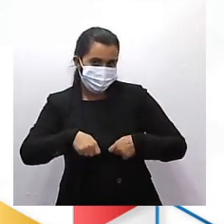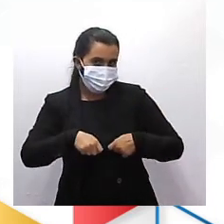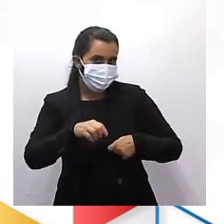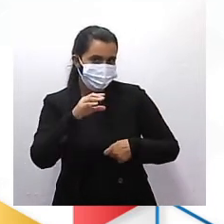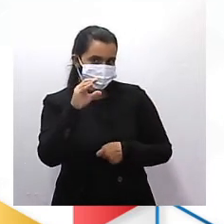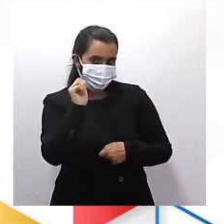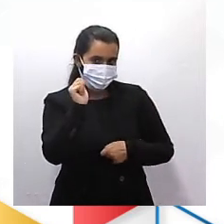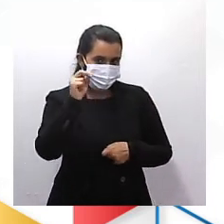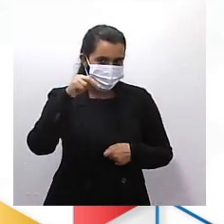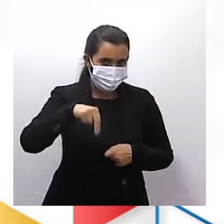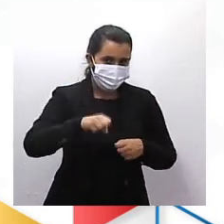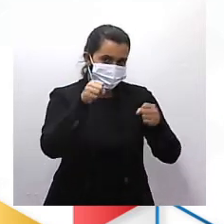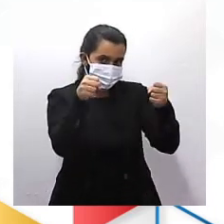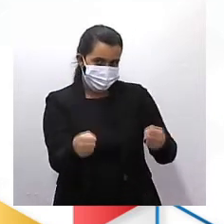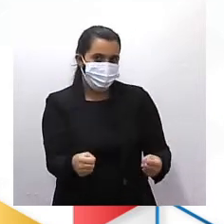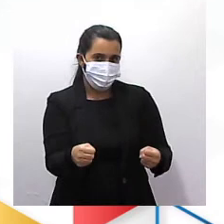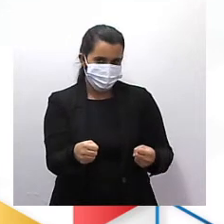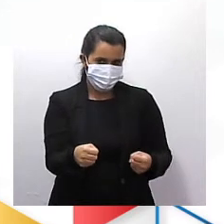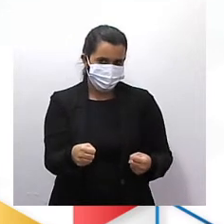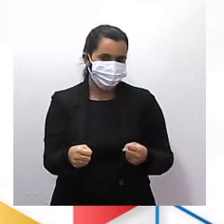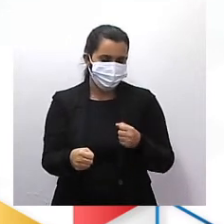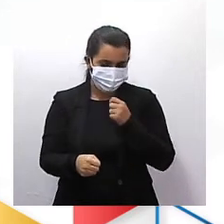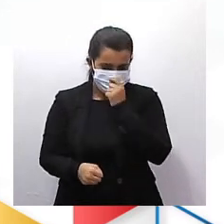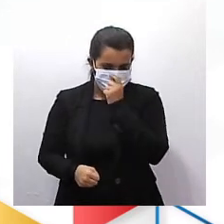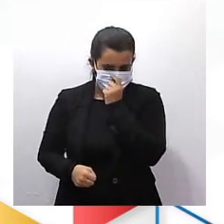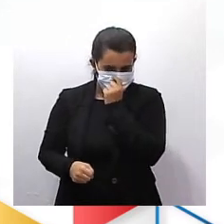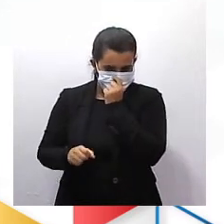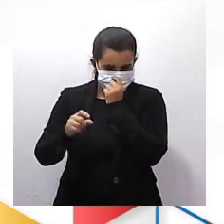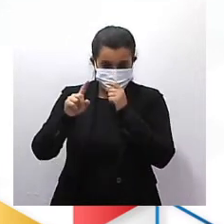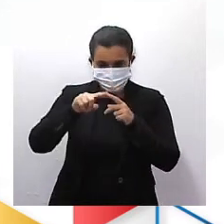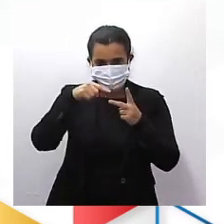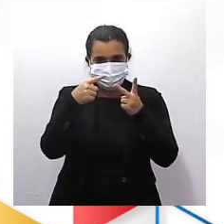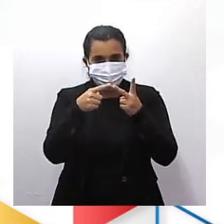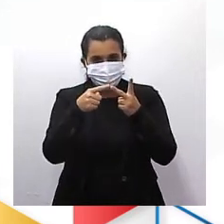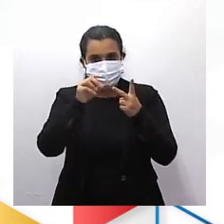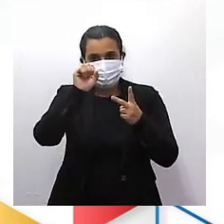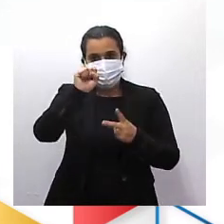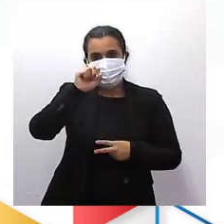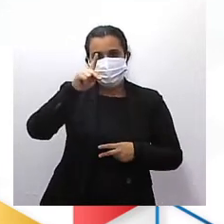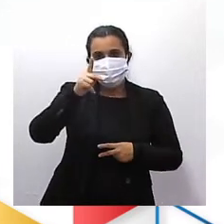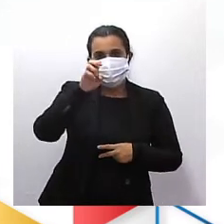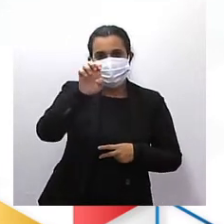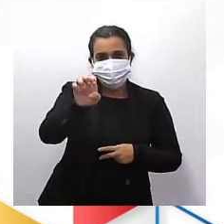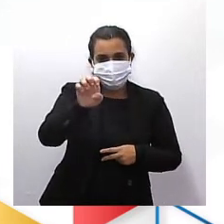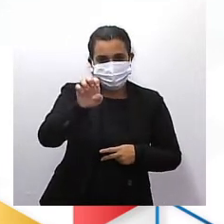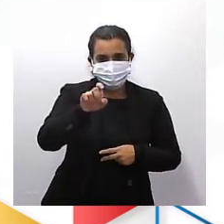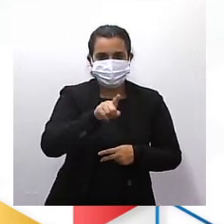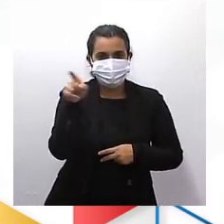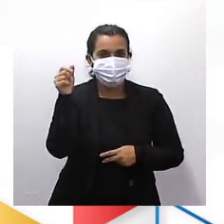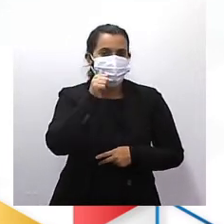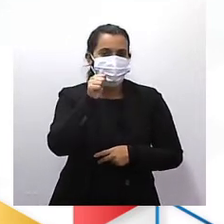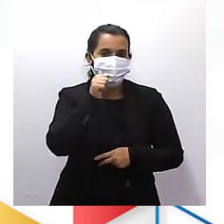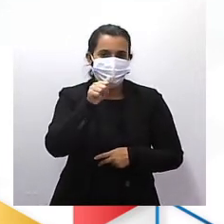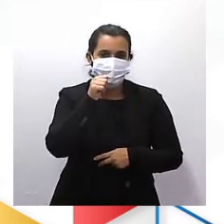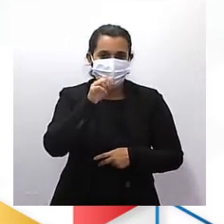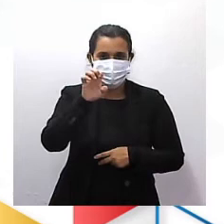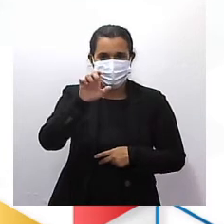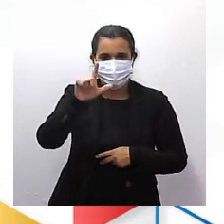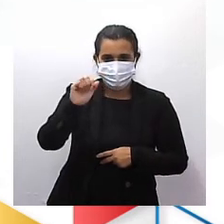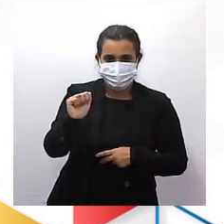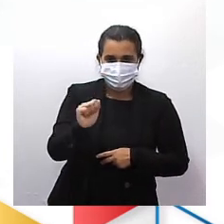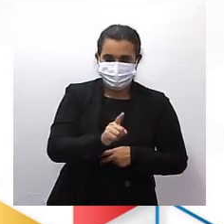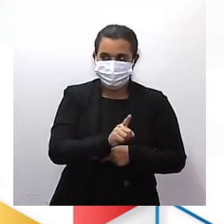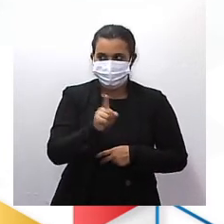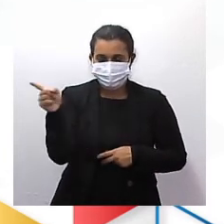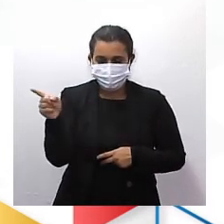pode. Na sequência a gente tem she can, ela pode. Na